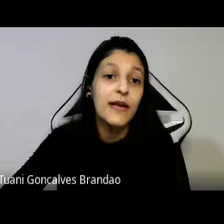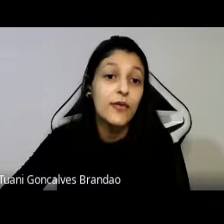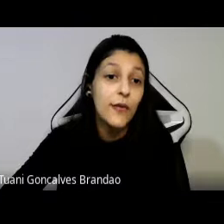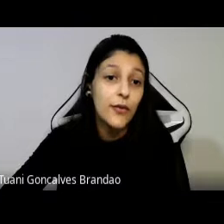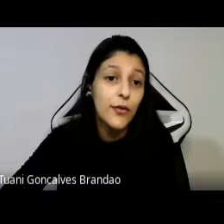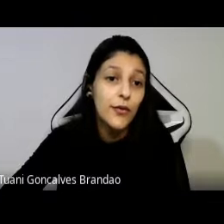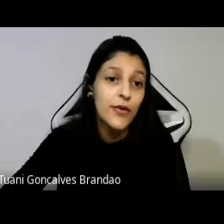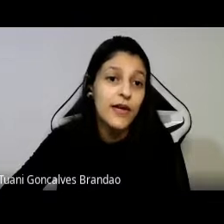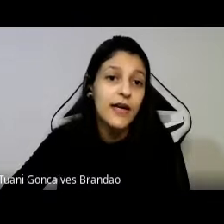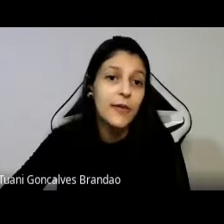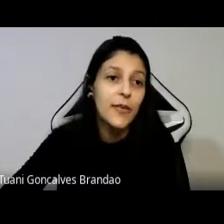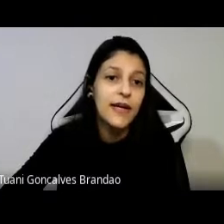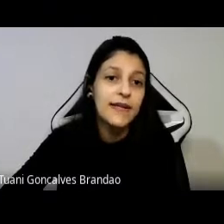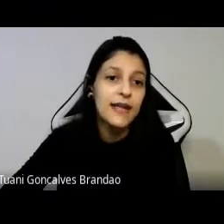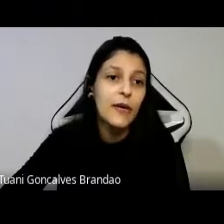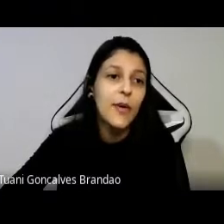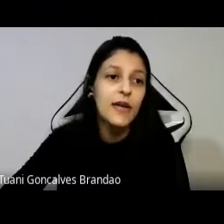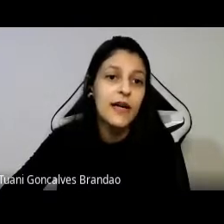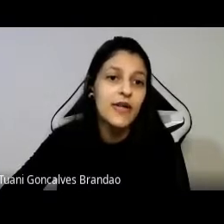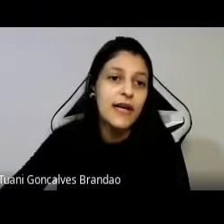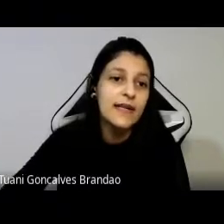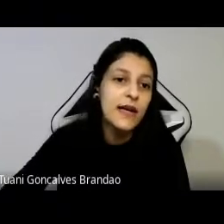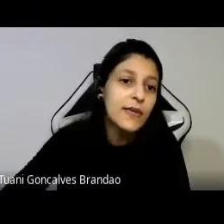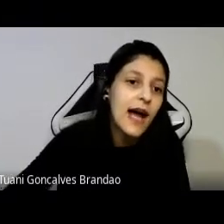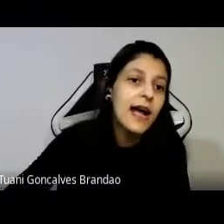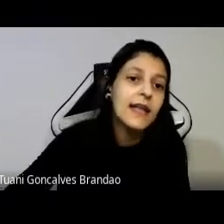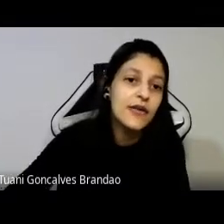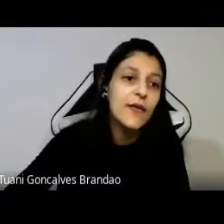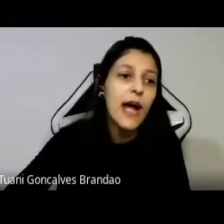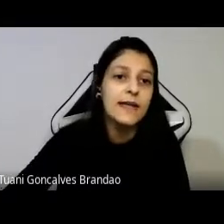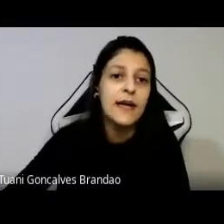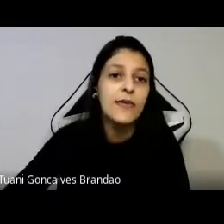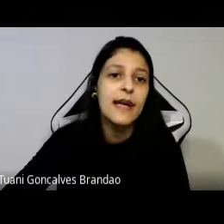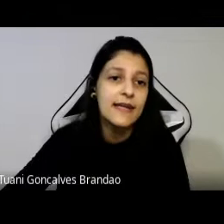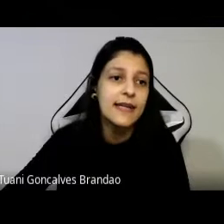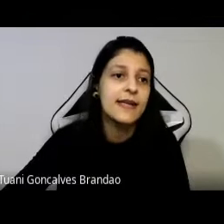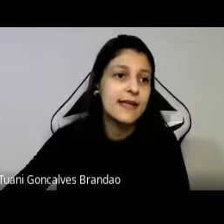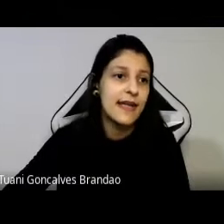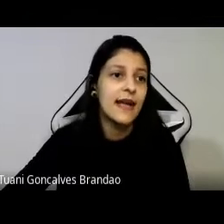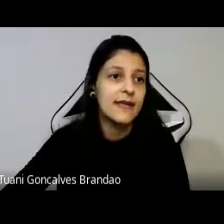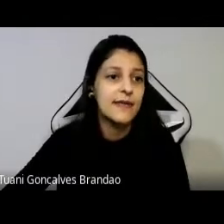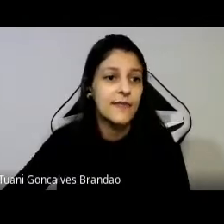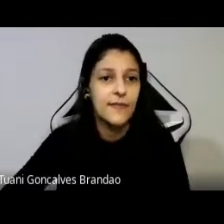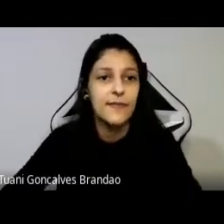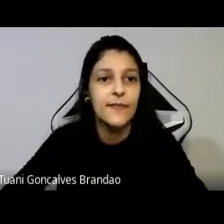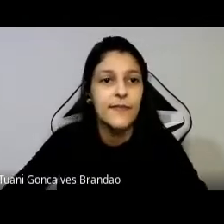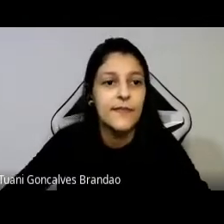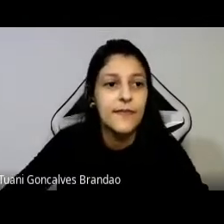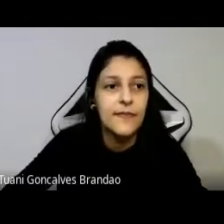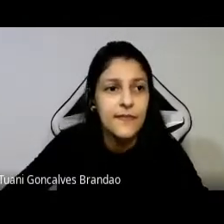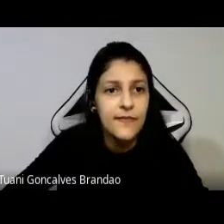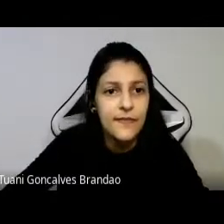também no futuro. Por isso que é tão importante a questão da divulgação da escrita de sinais.